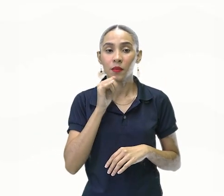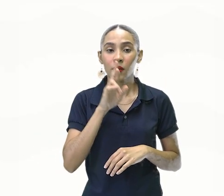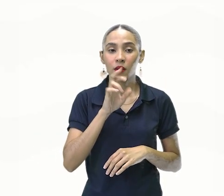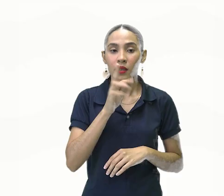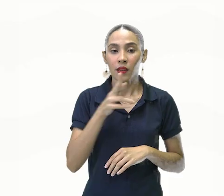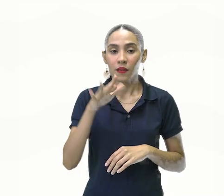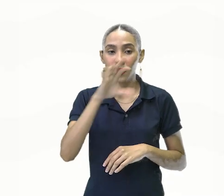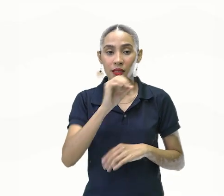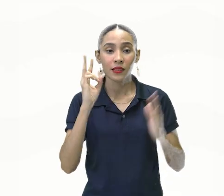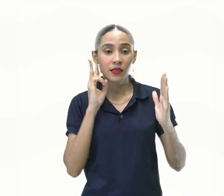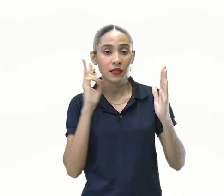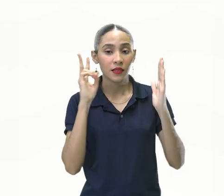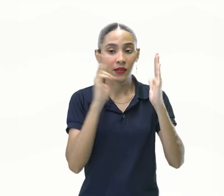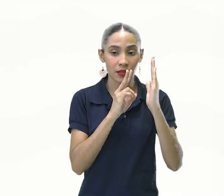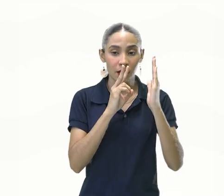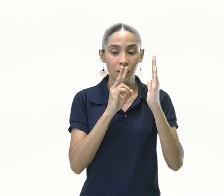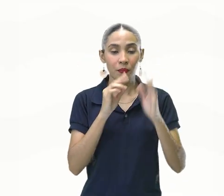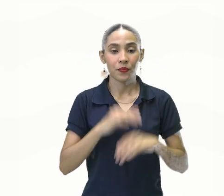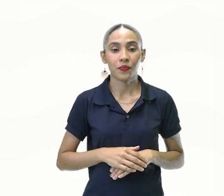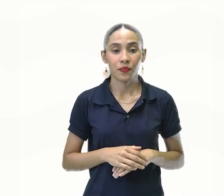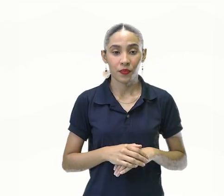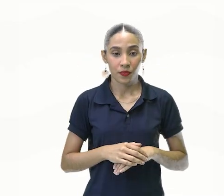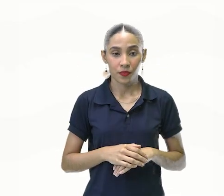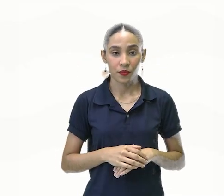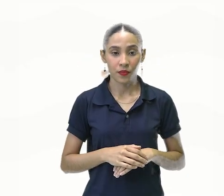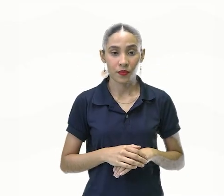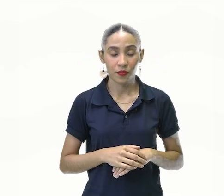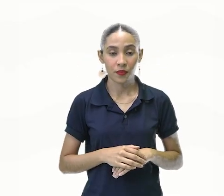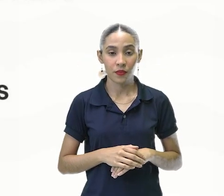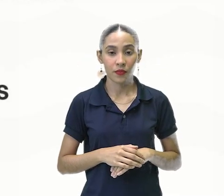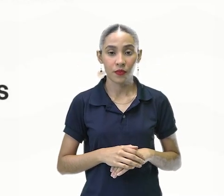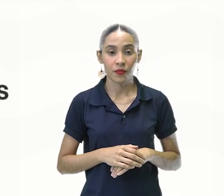essa reflexão, nós teremos, ó, olha lá,